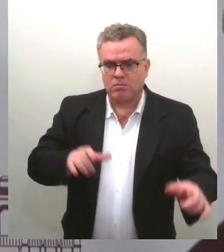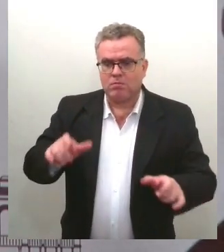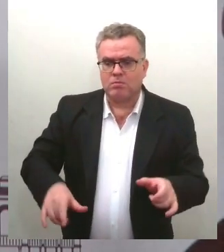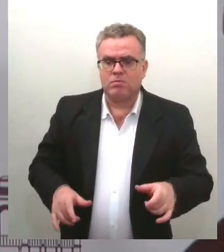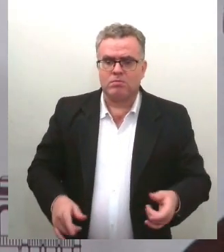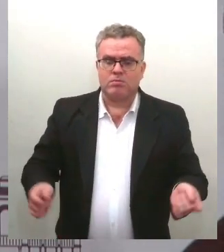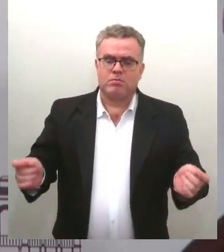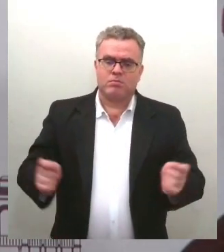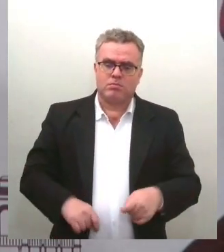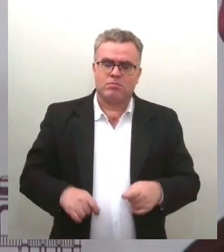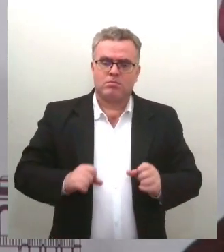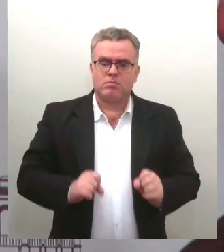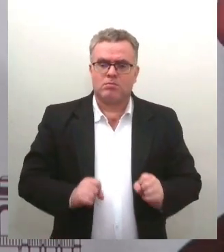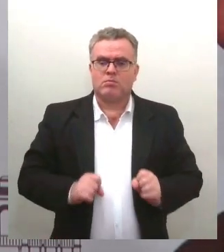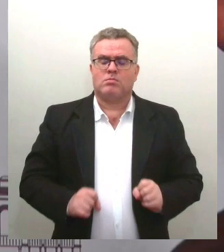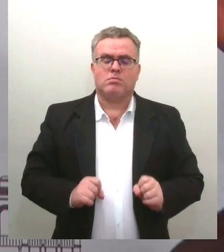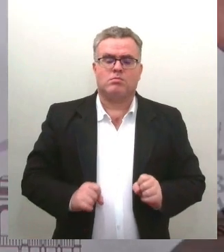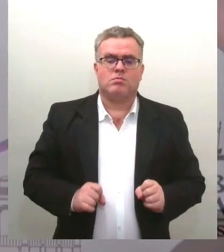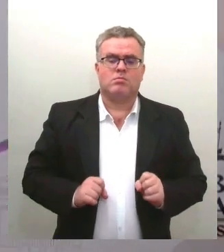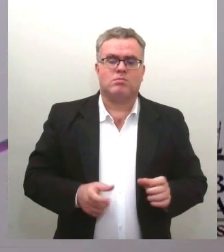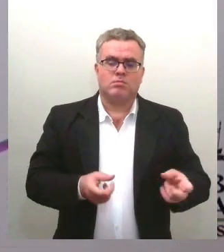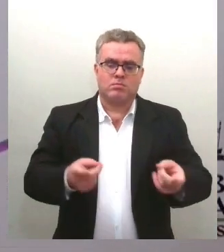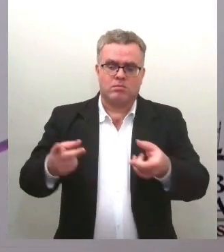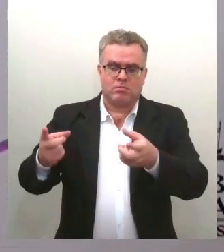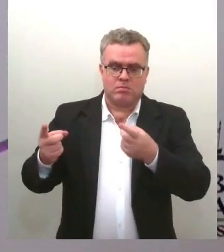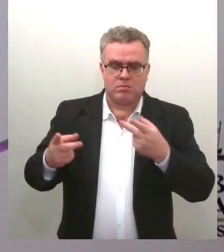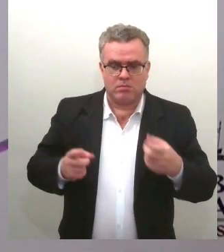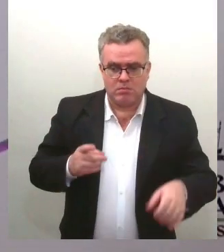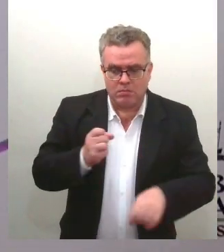de gerar emprego, de gerarem renda.